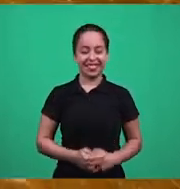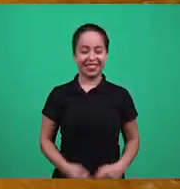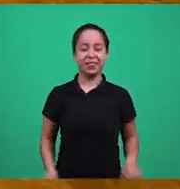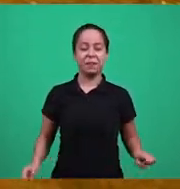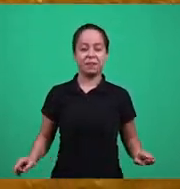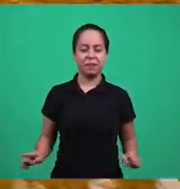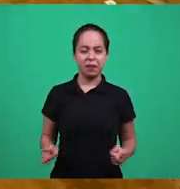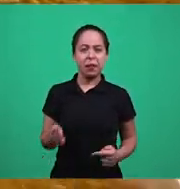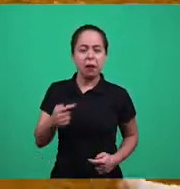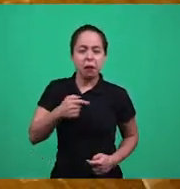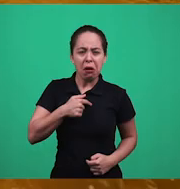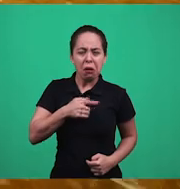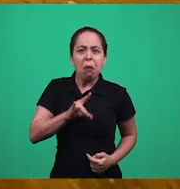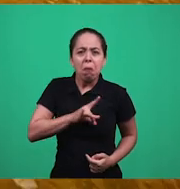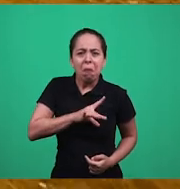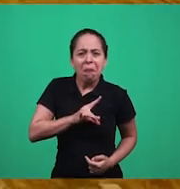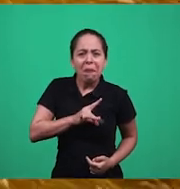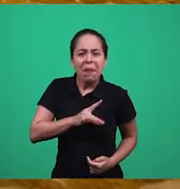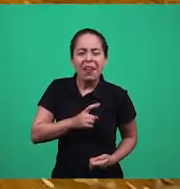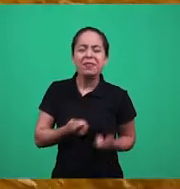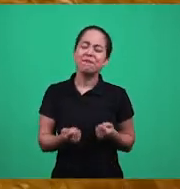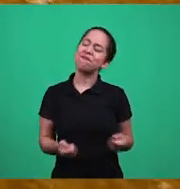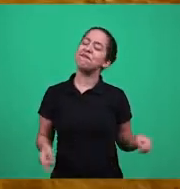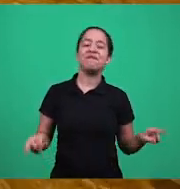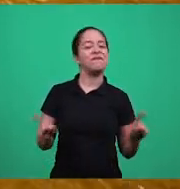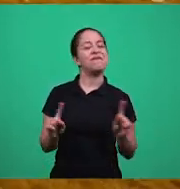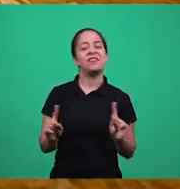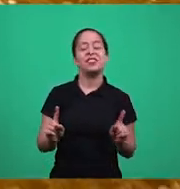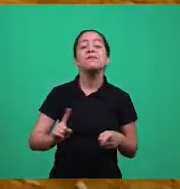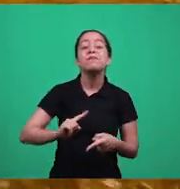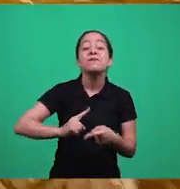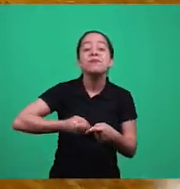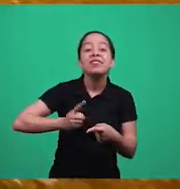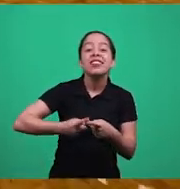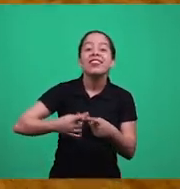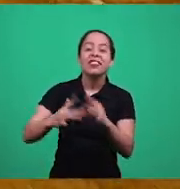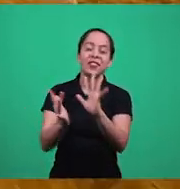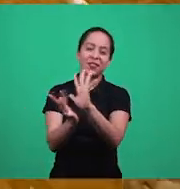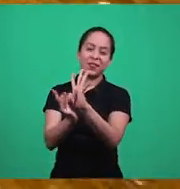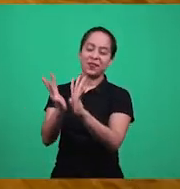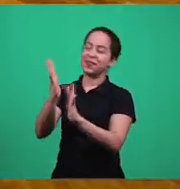Nada tenho que temer, pois Jesus me